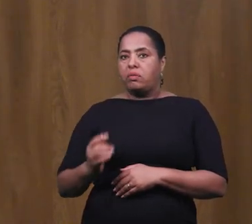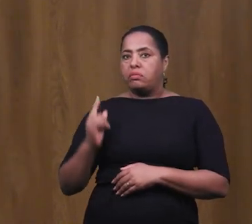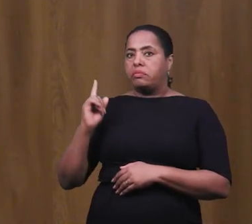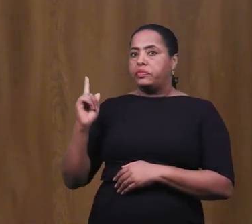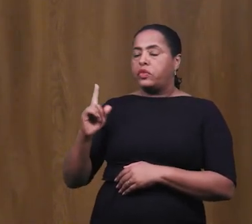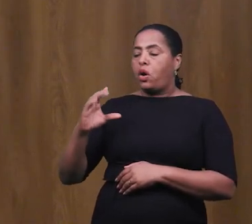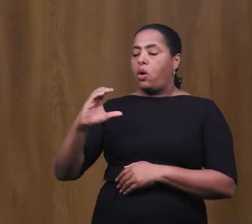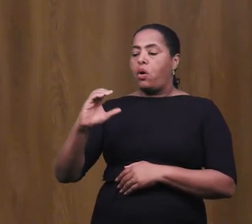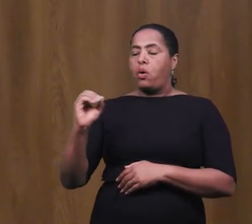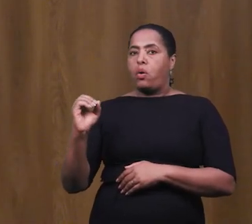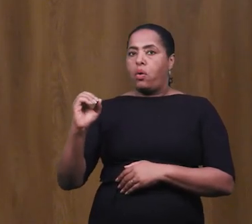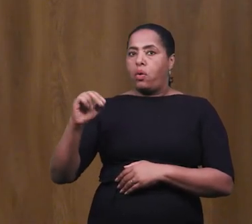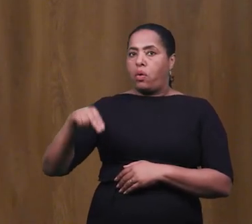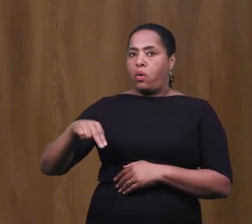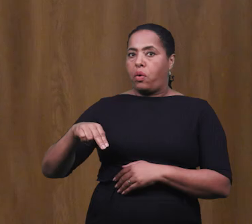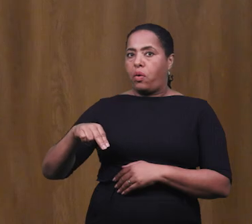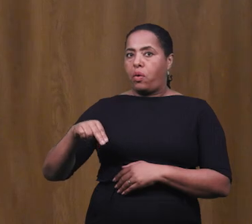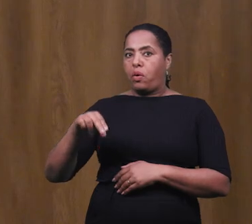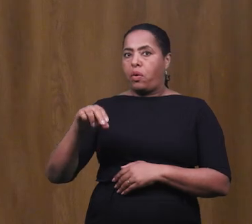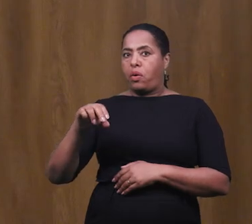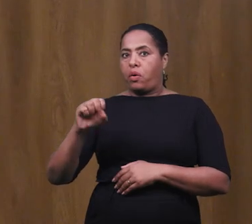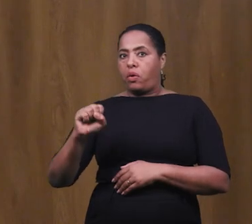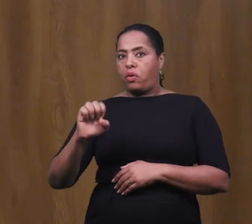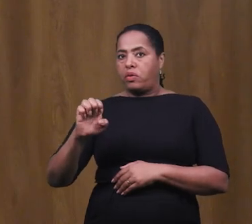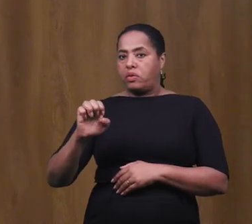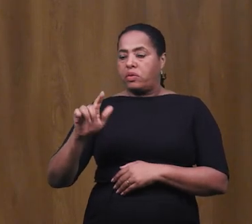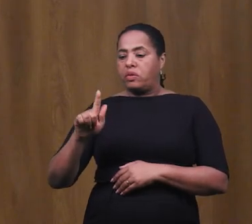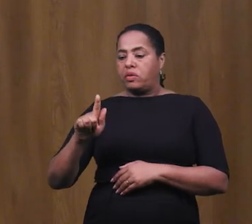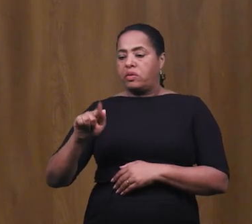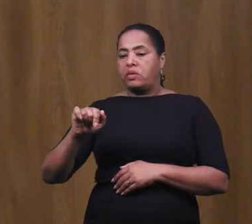o nosso direito. Olha, o